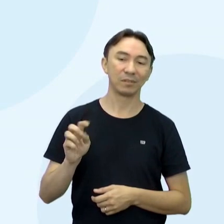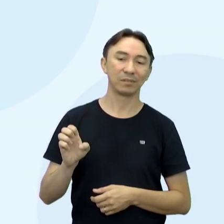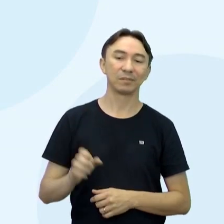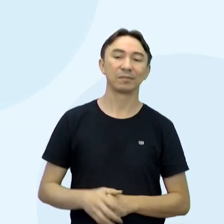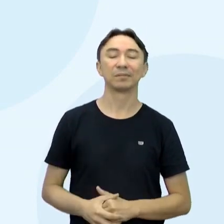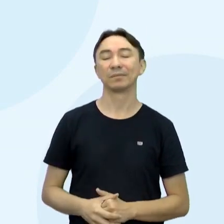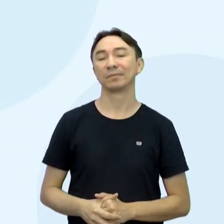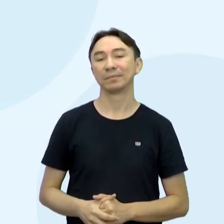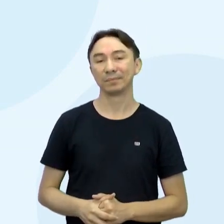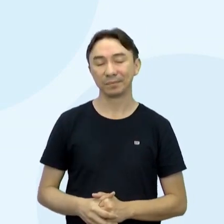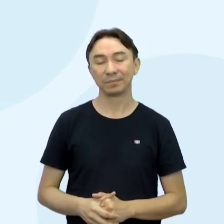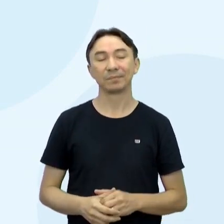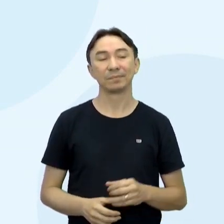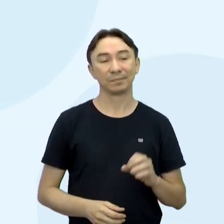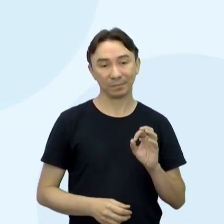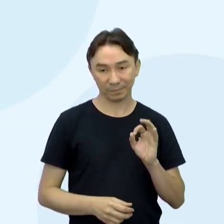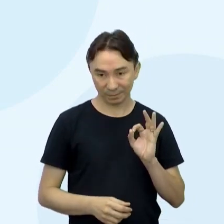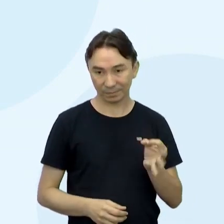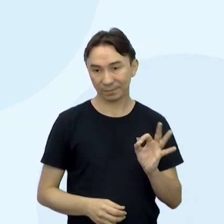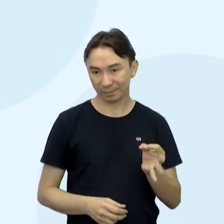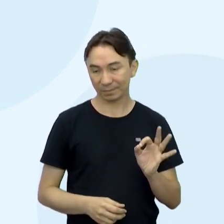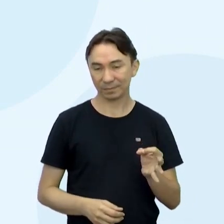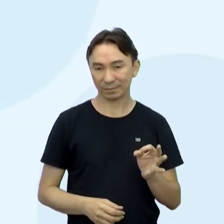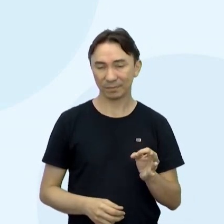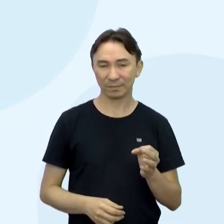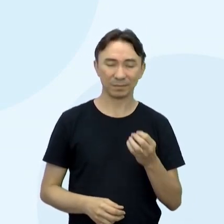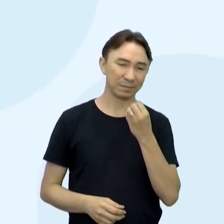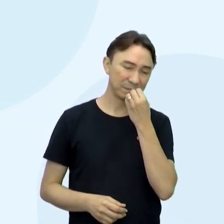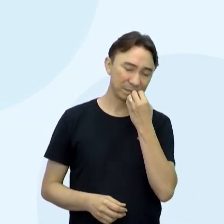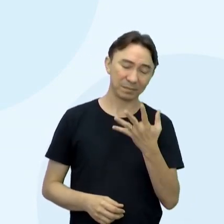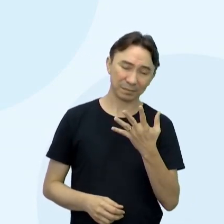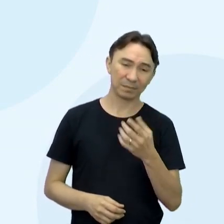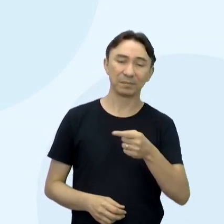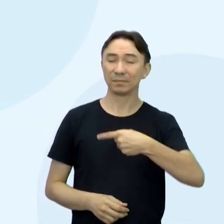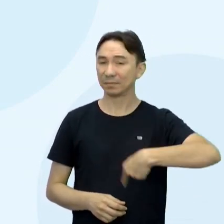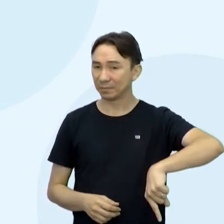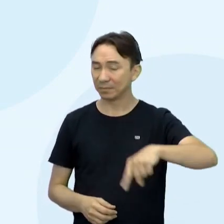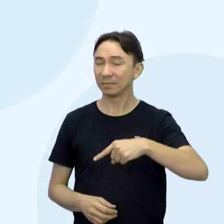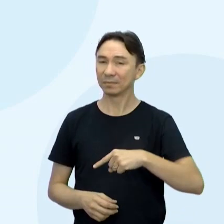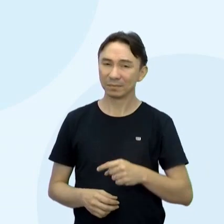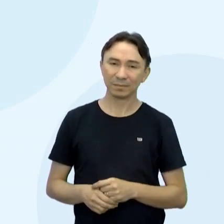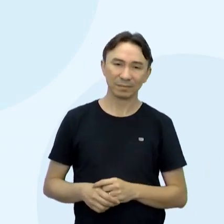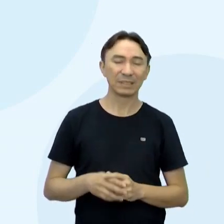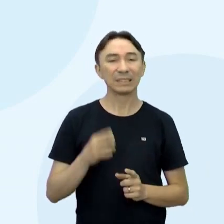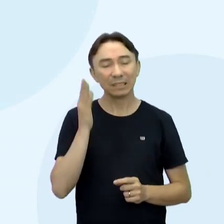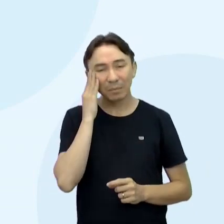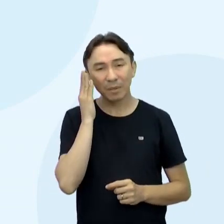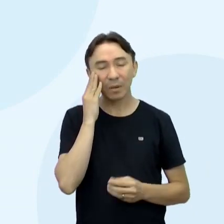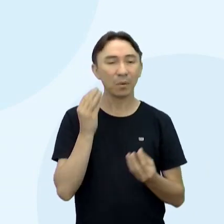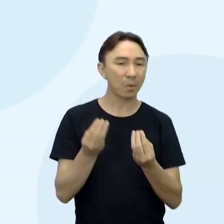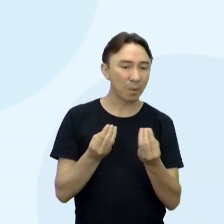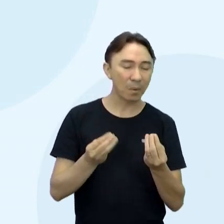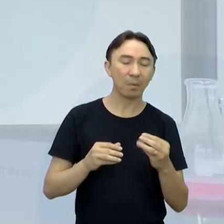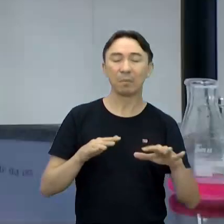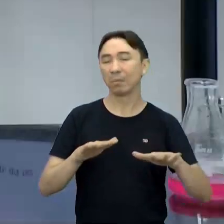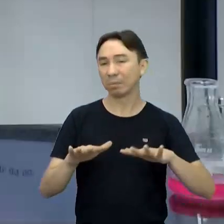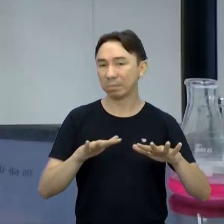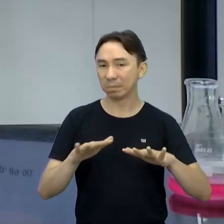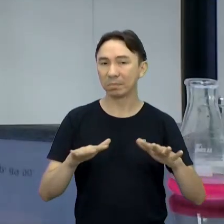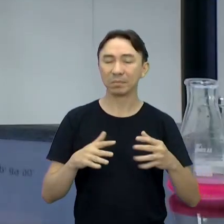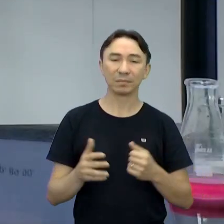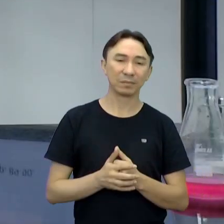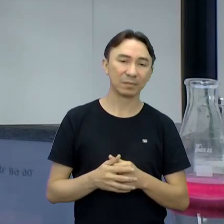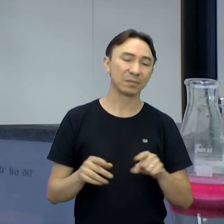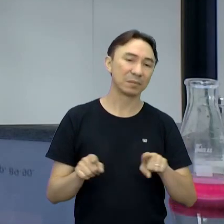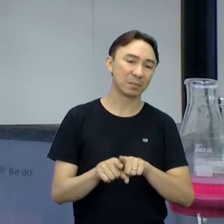Ok, Patrícia. Muito bom a gente saber de todos esses movimentos, né? E o